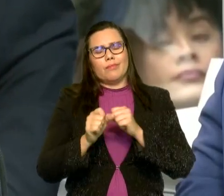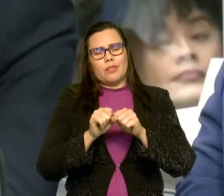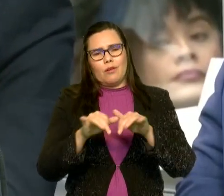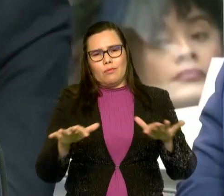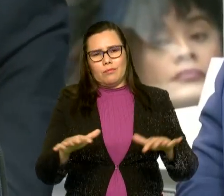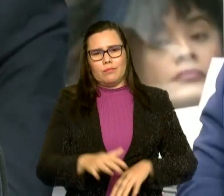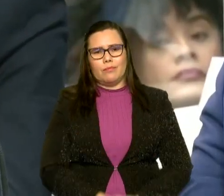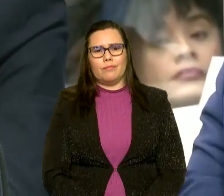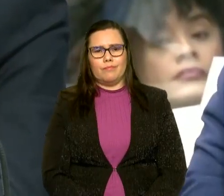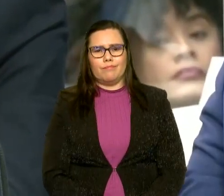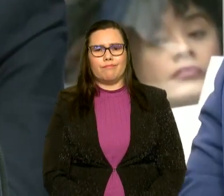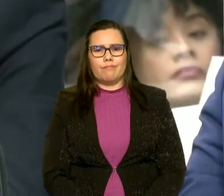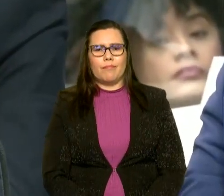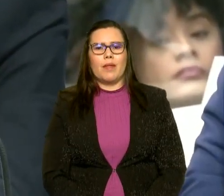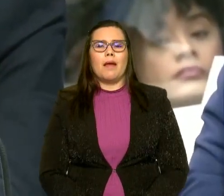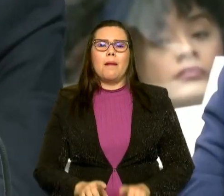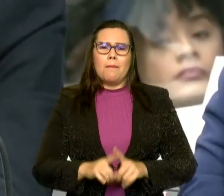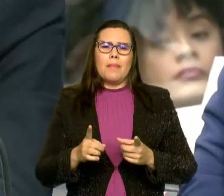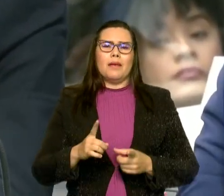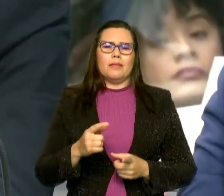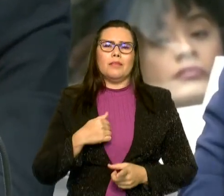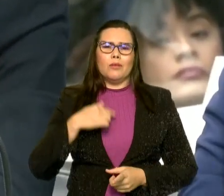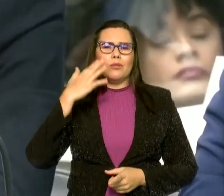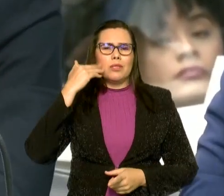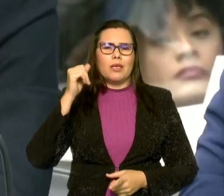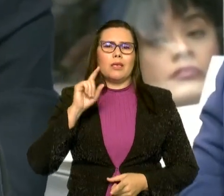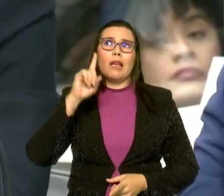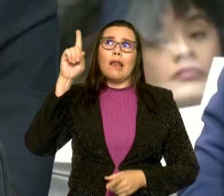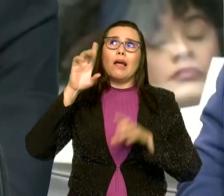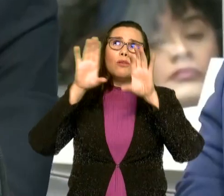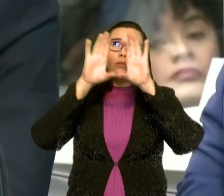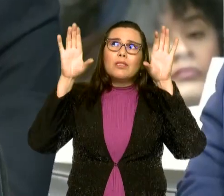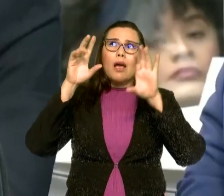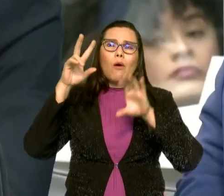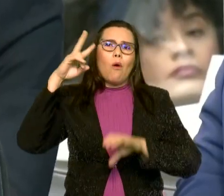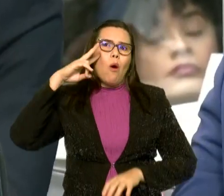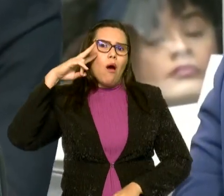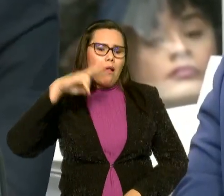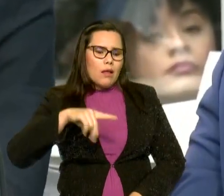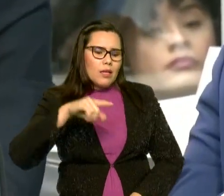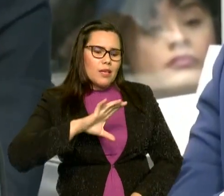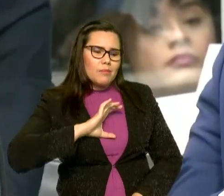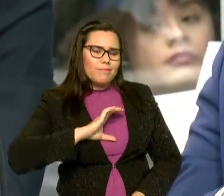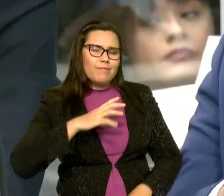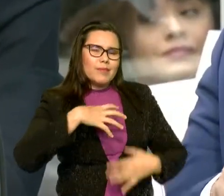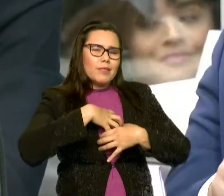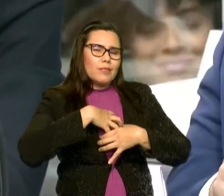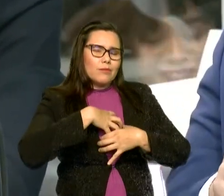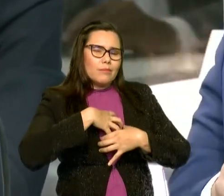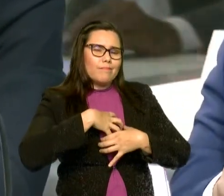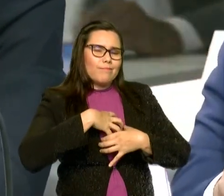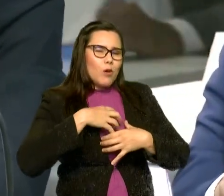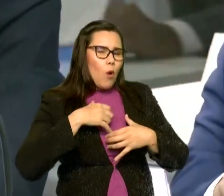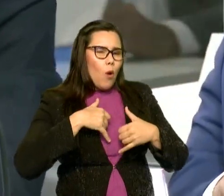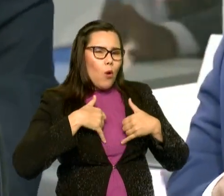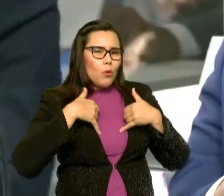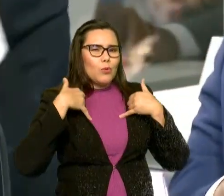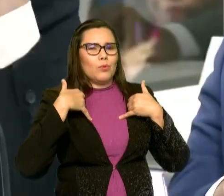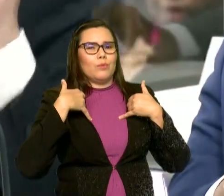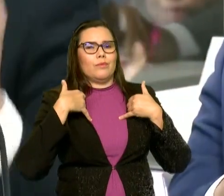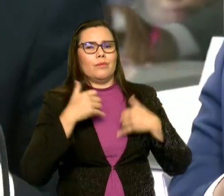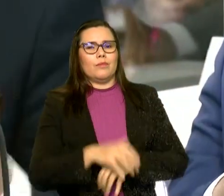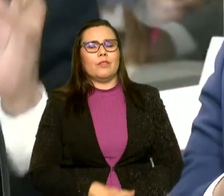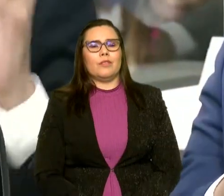cidade de Caxias. E, Fábio, eu falava, em